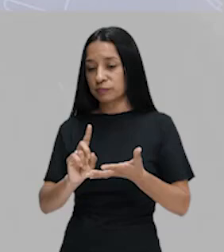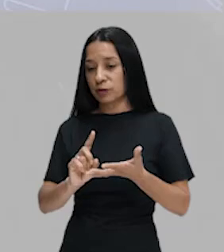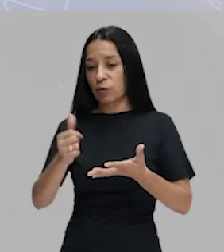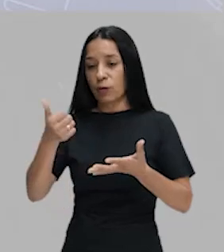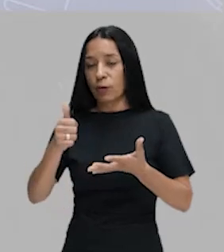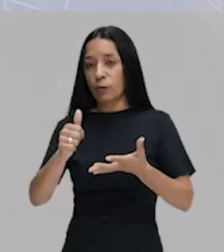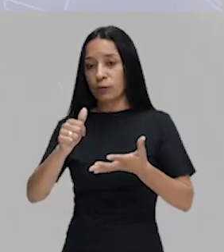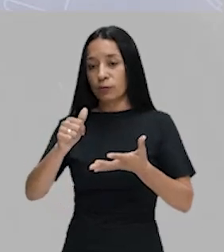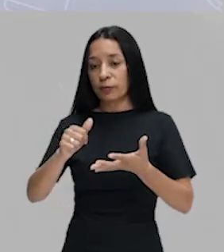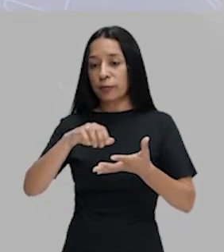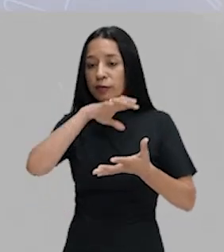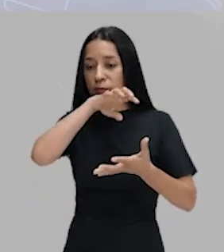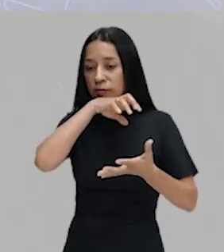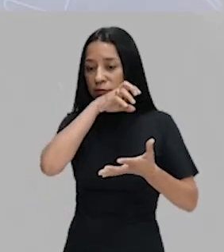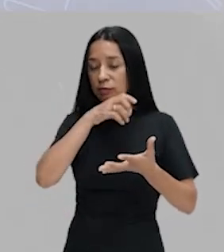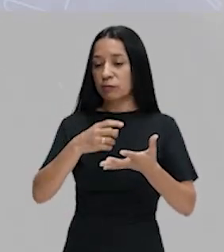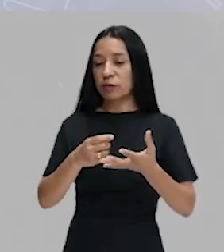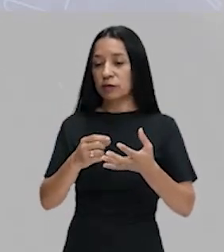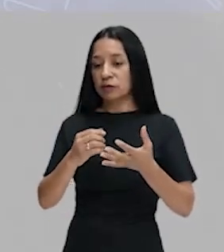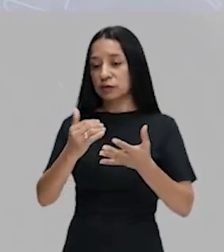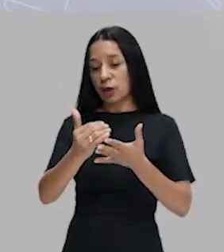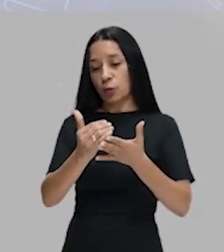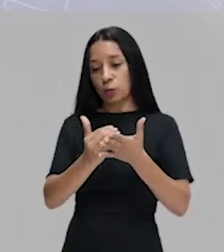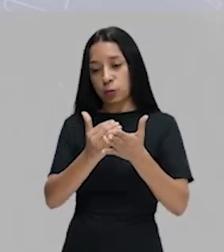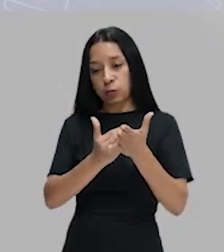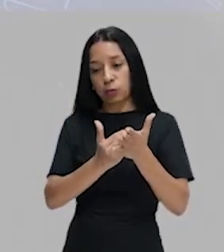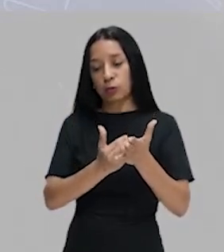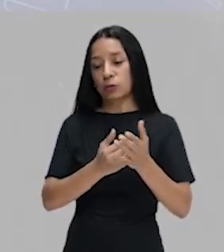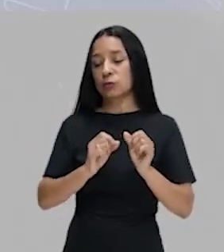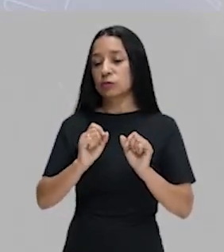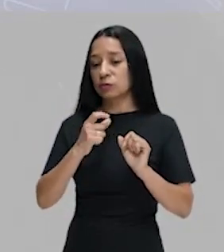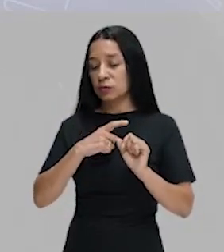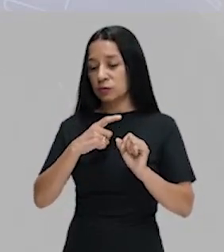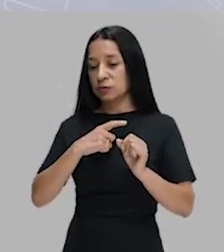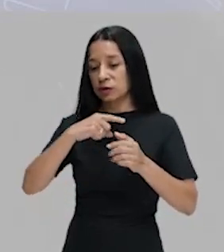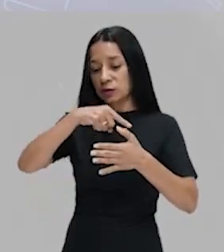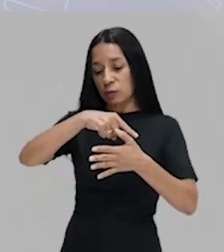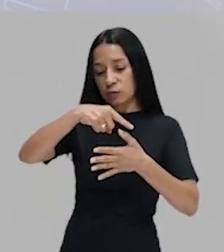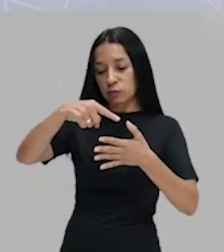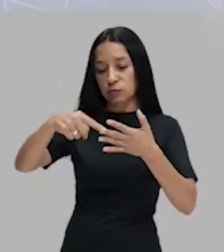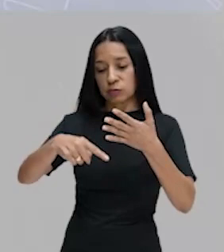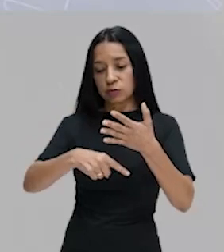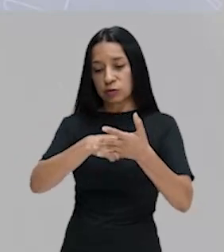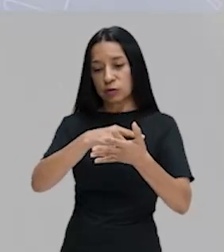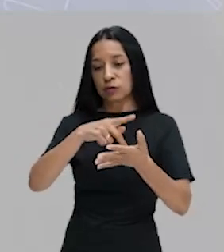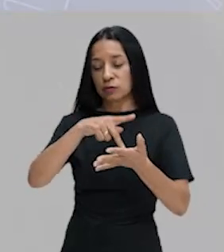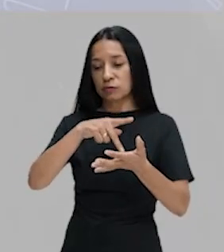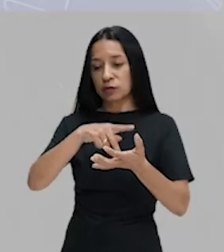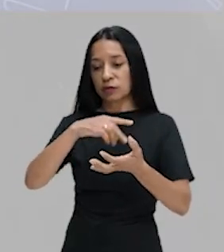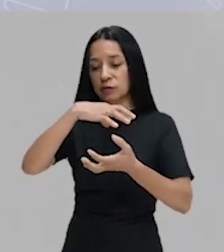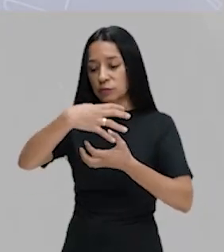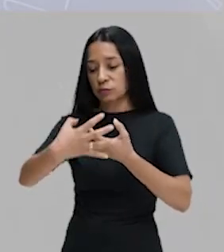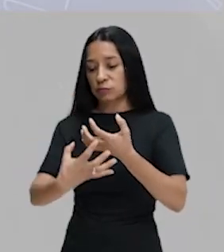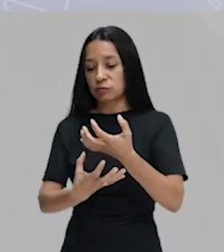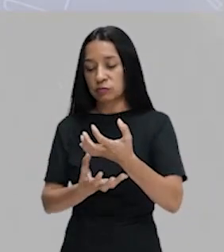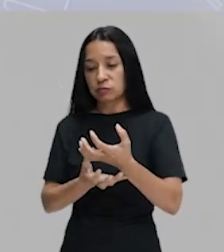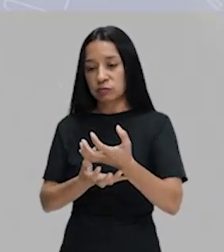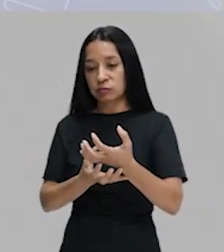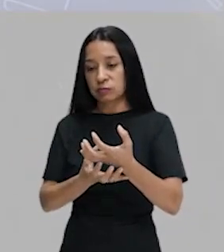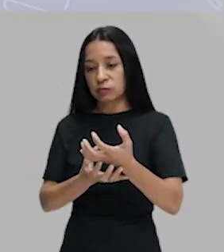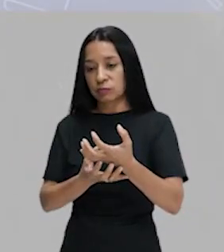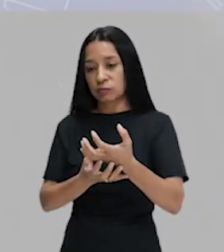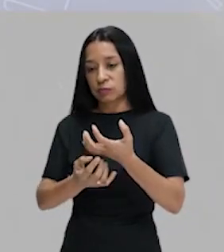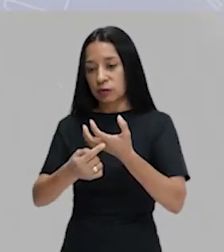escala zoológica que passam a apresentar tecidos verdadeiros. Inclusive, essa cavidade, que é chamada de